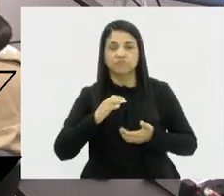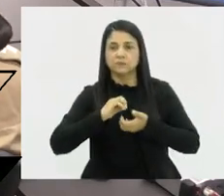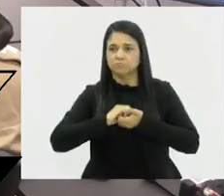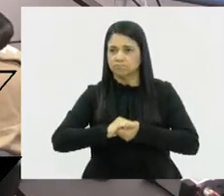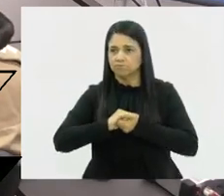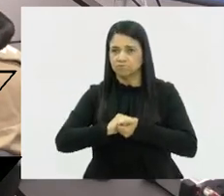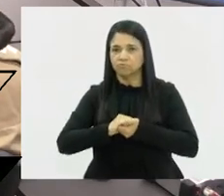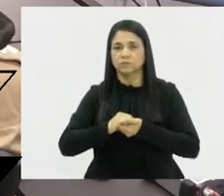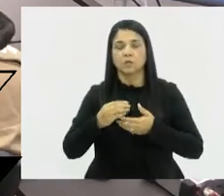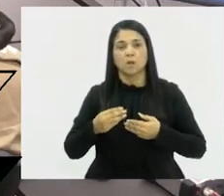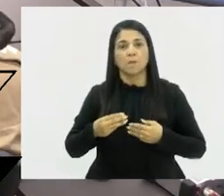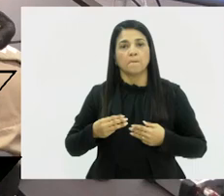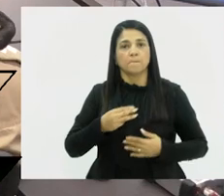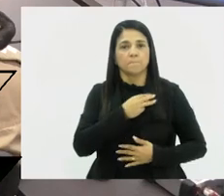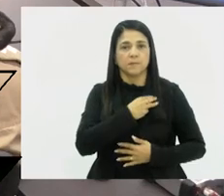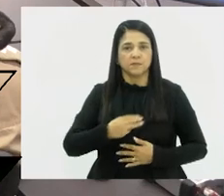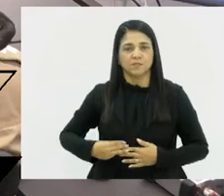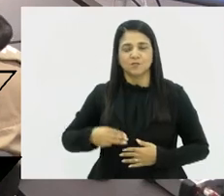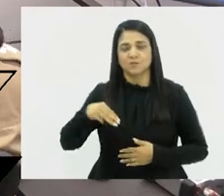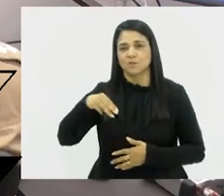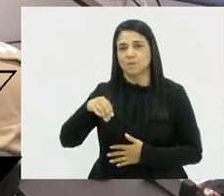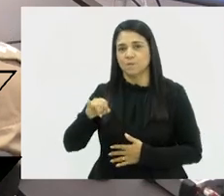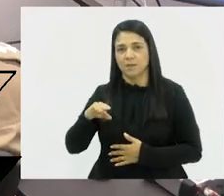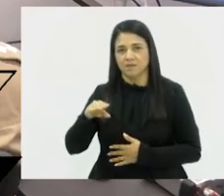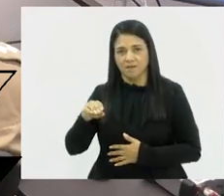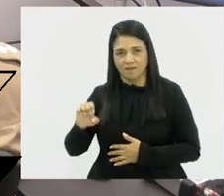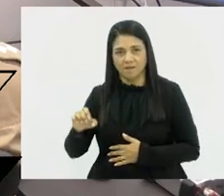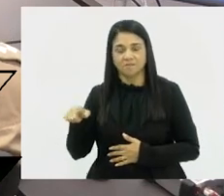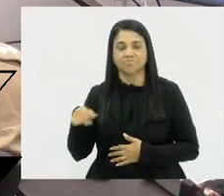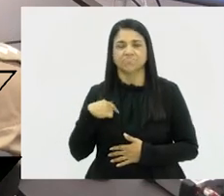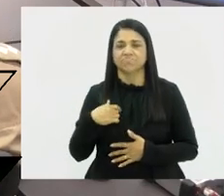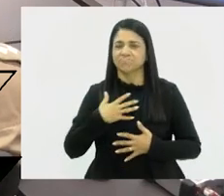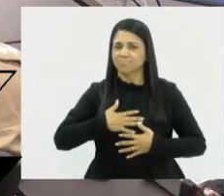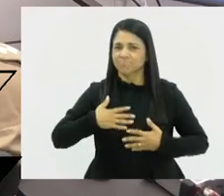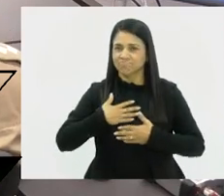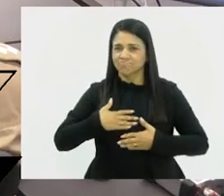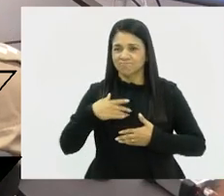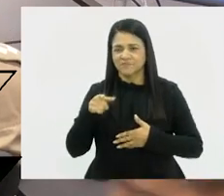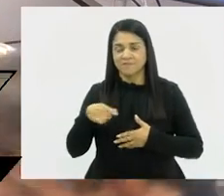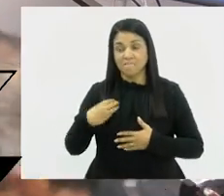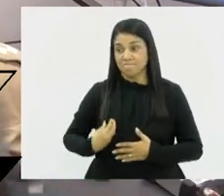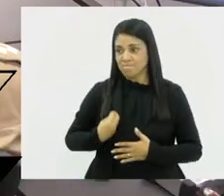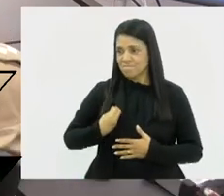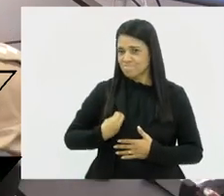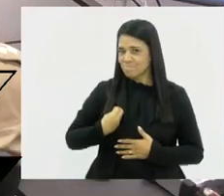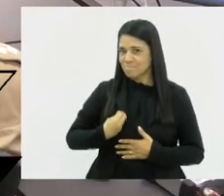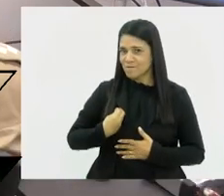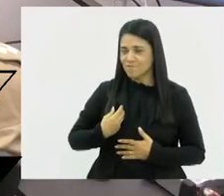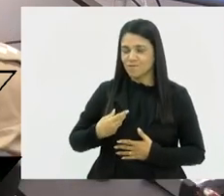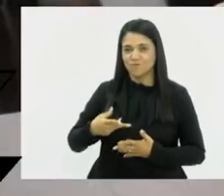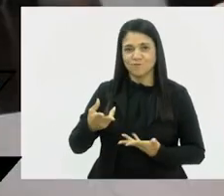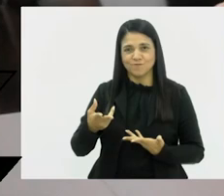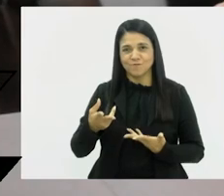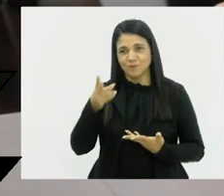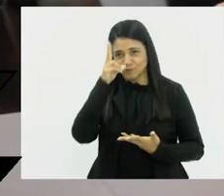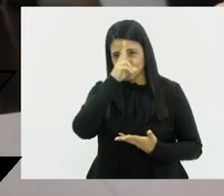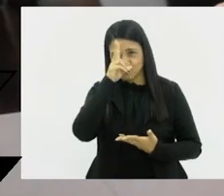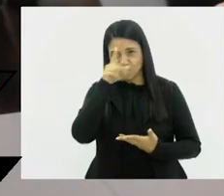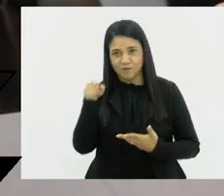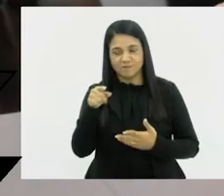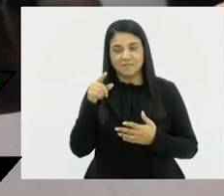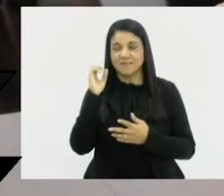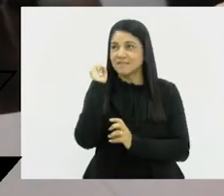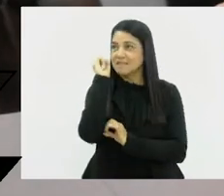o ministro Carlos Mink, uma satisfação. Vossa Excelência é uma lenda viva em todos nós, ser passado